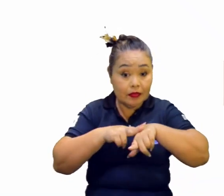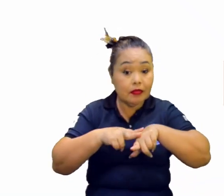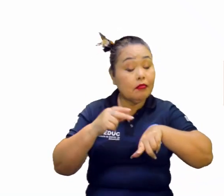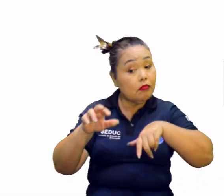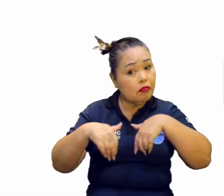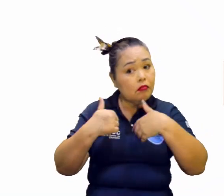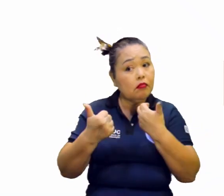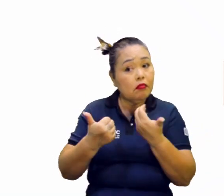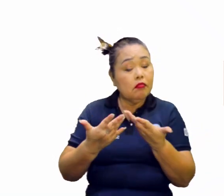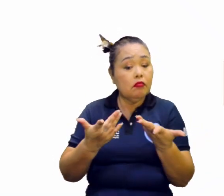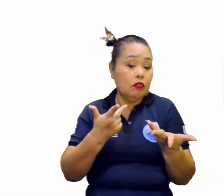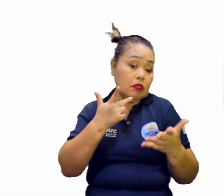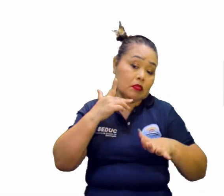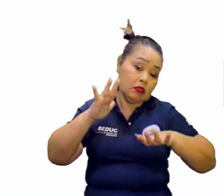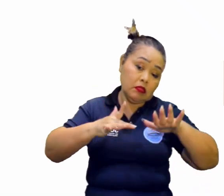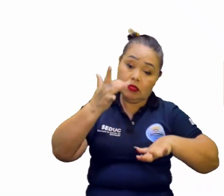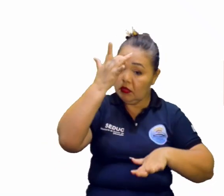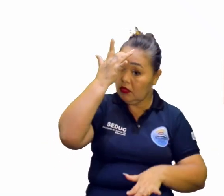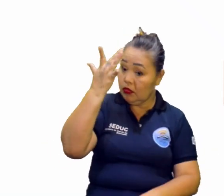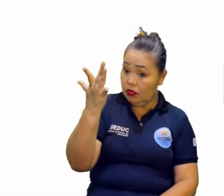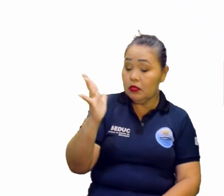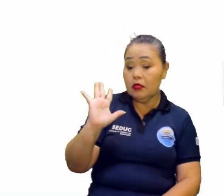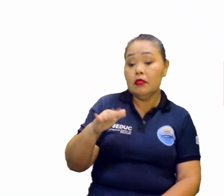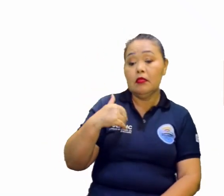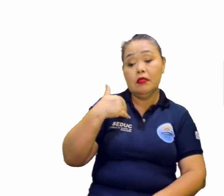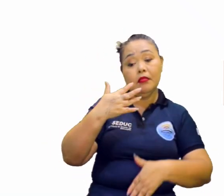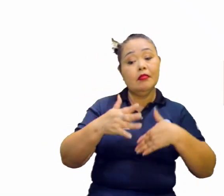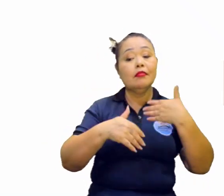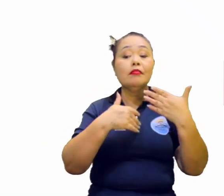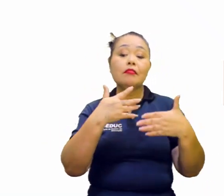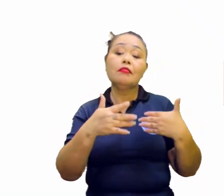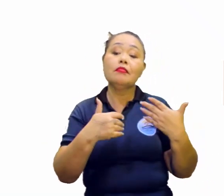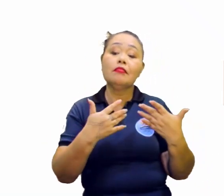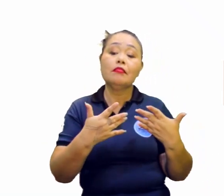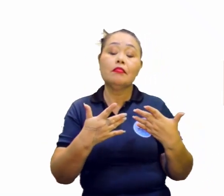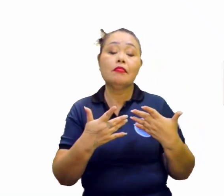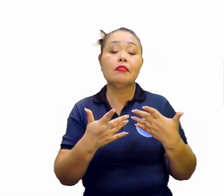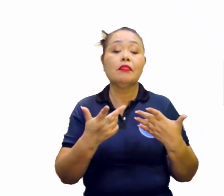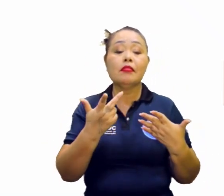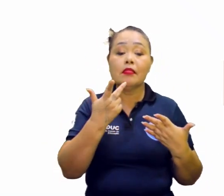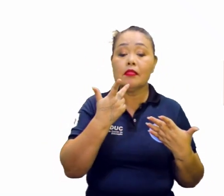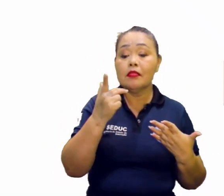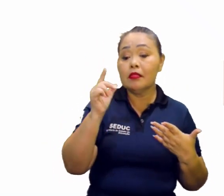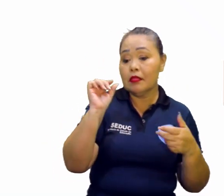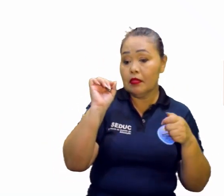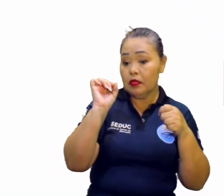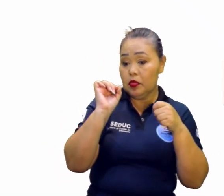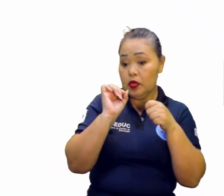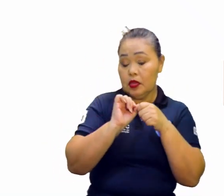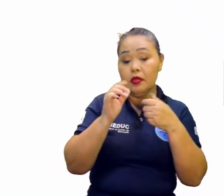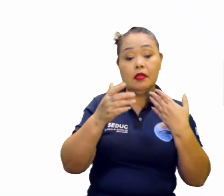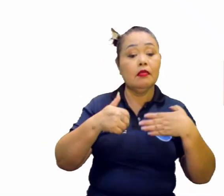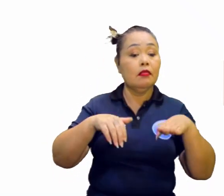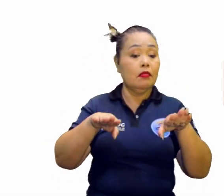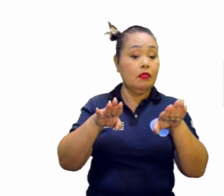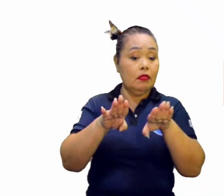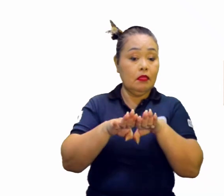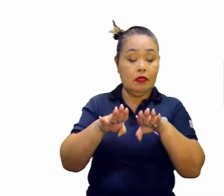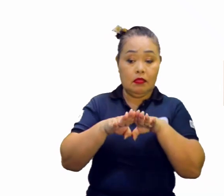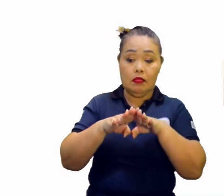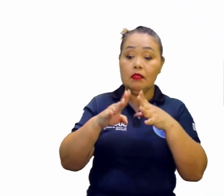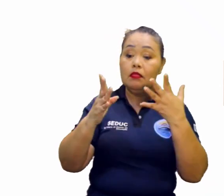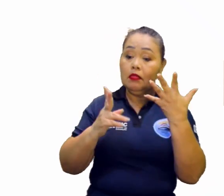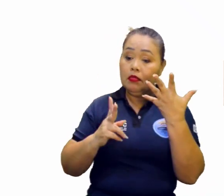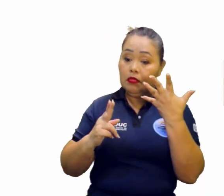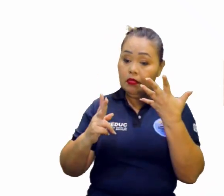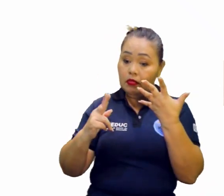ou facilitando, né, esse processo. Então, a adubação verde ela pode ser realizada também pela poda, no